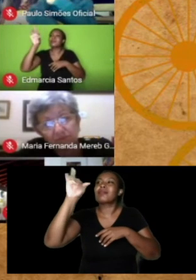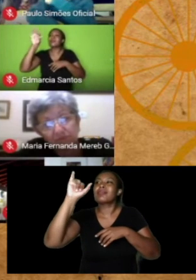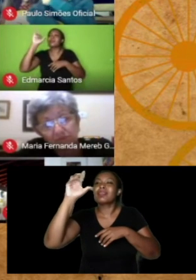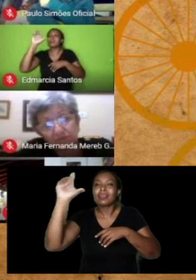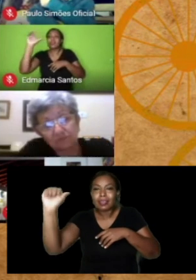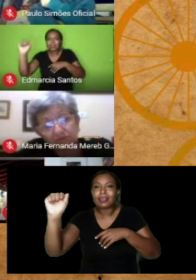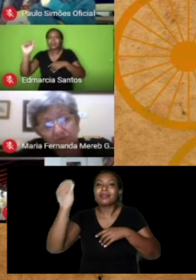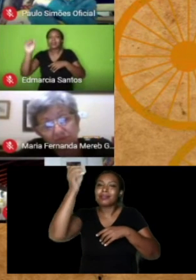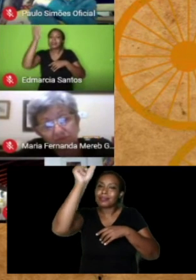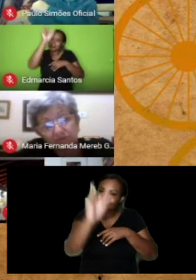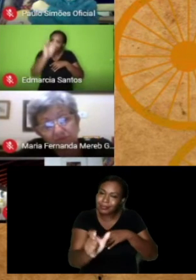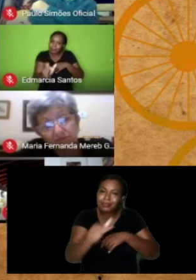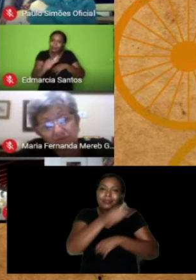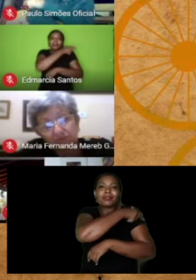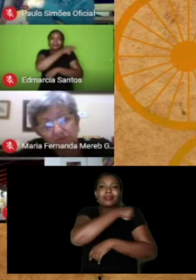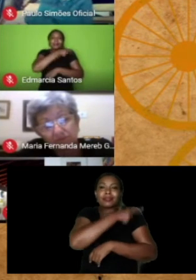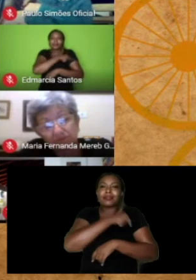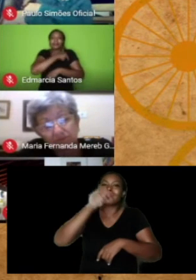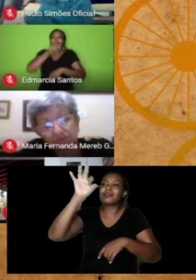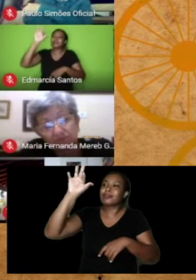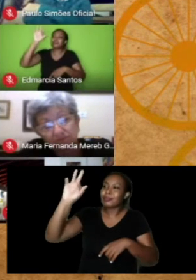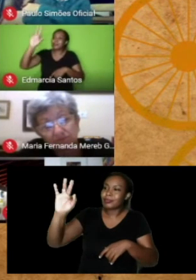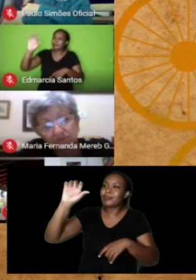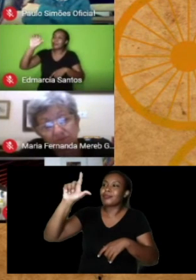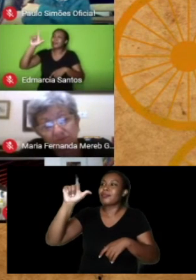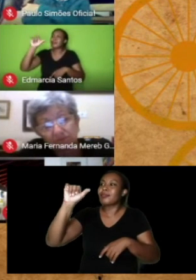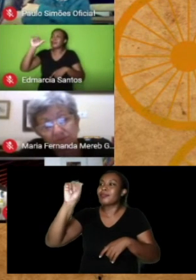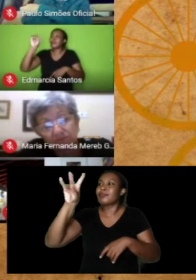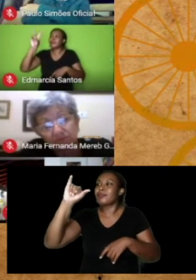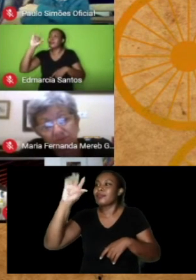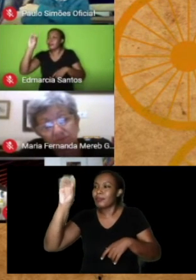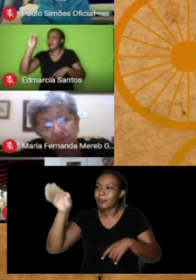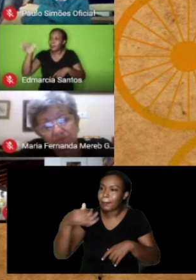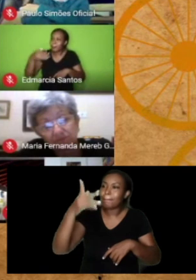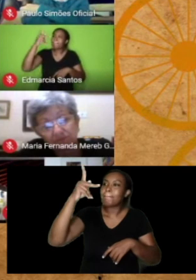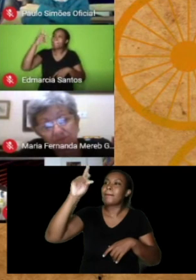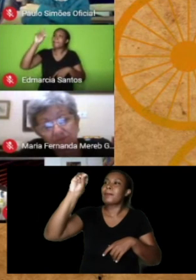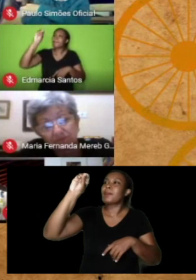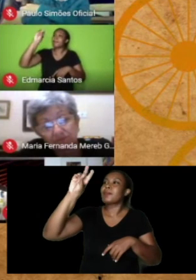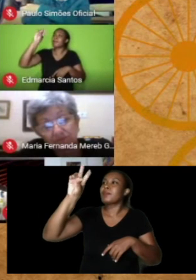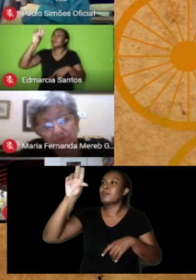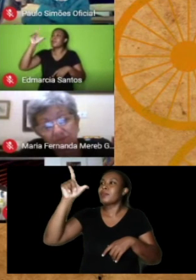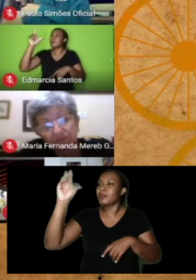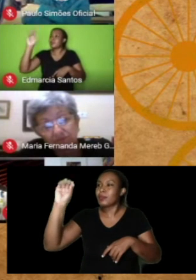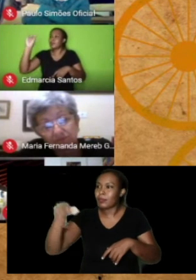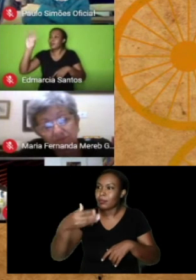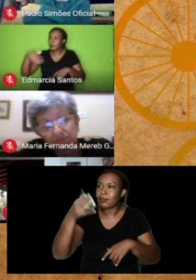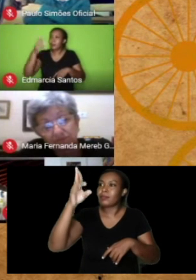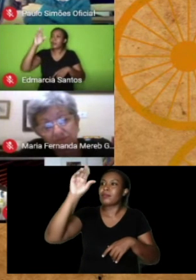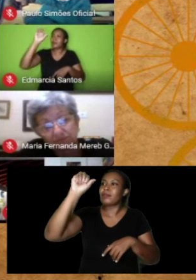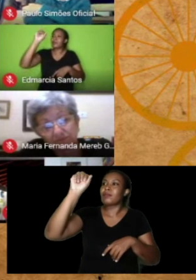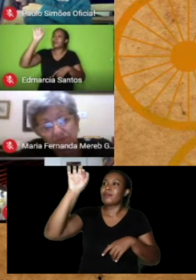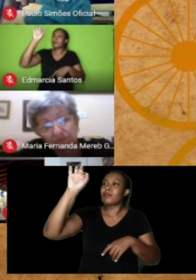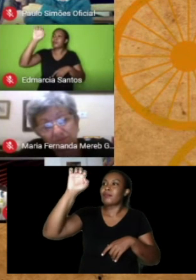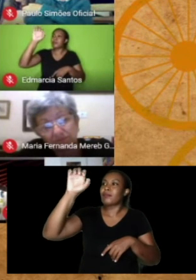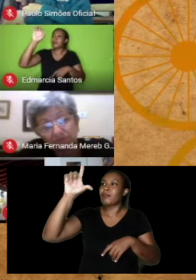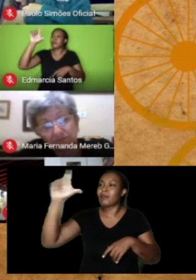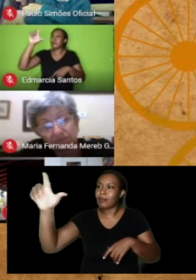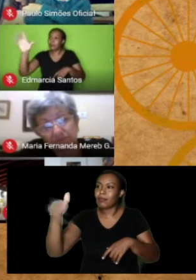eu, Flávio Facione, Paulo Simões, Rafael Vital, Janaína